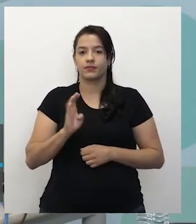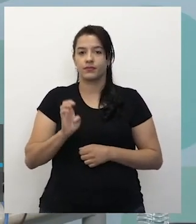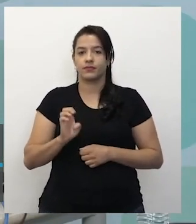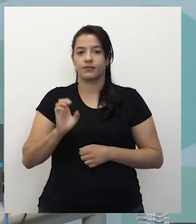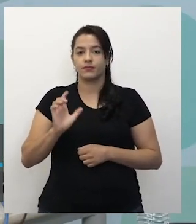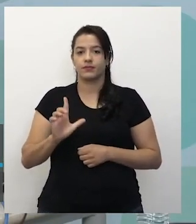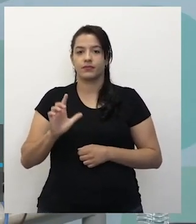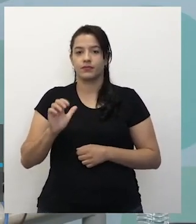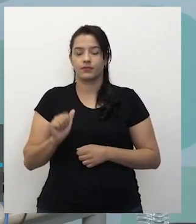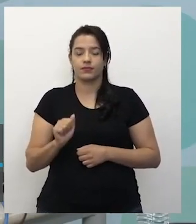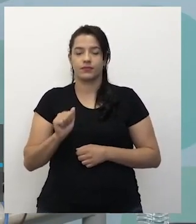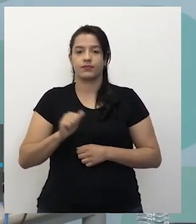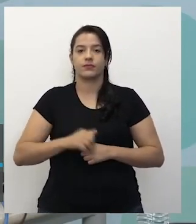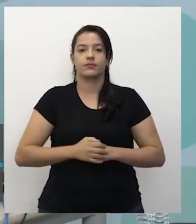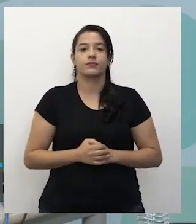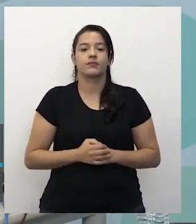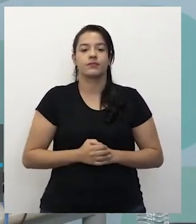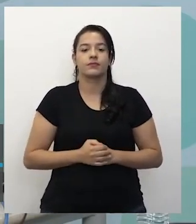que é